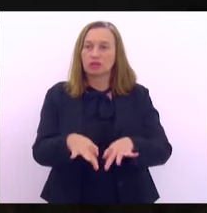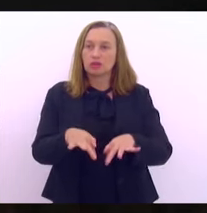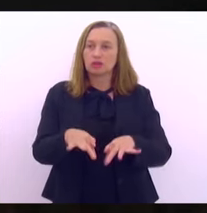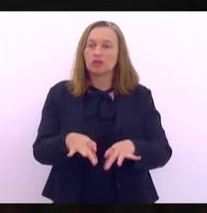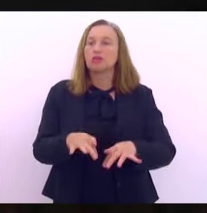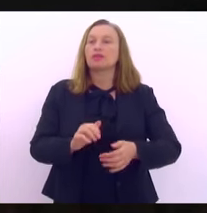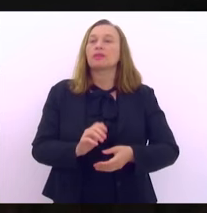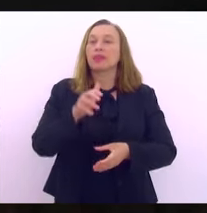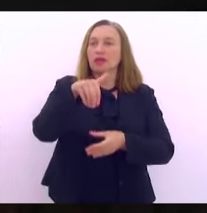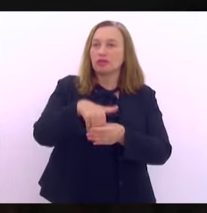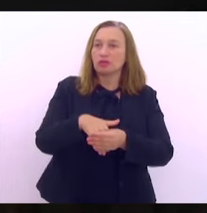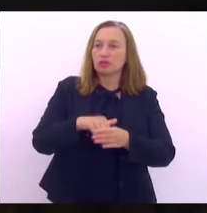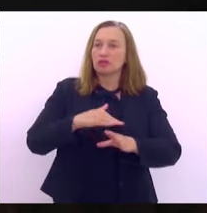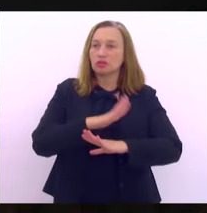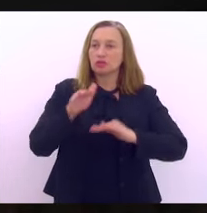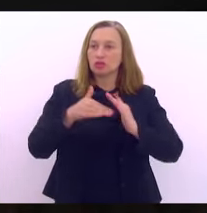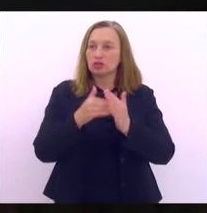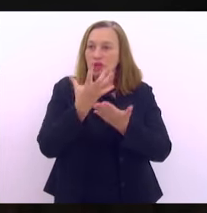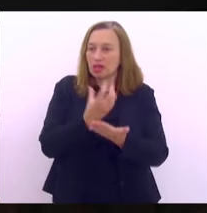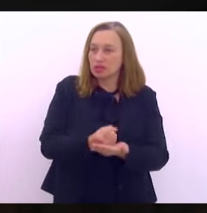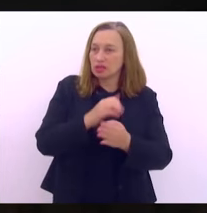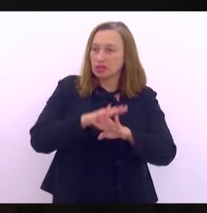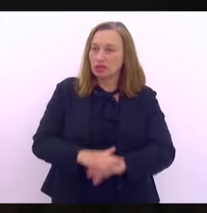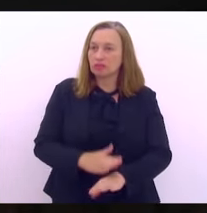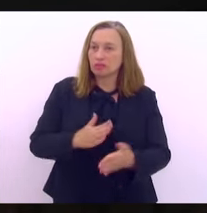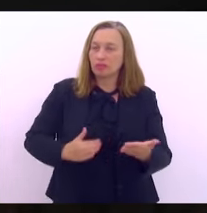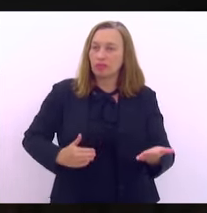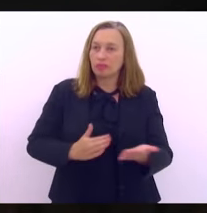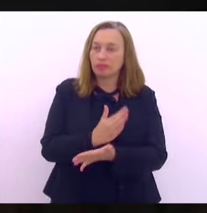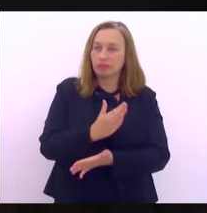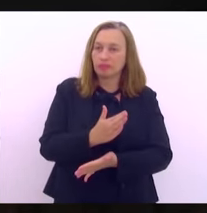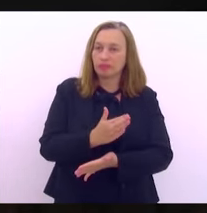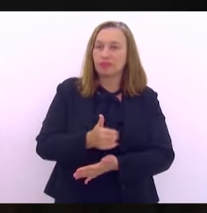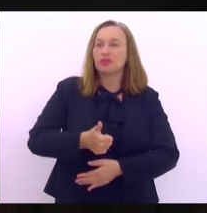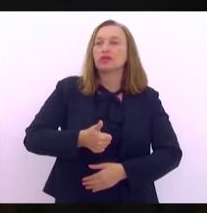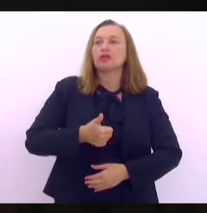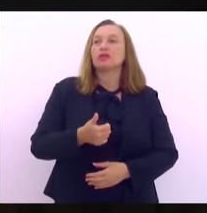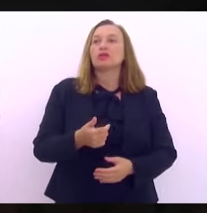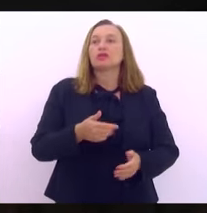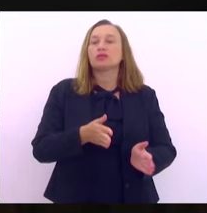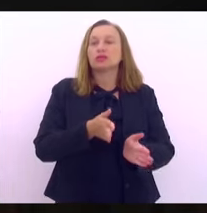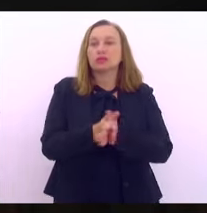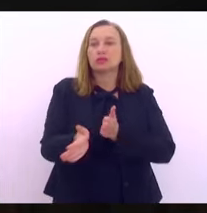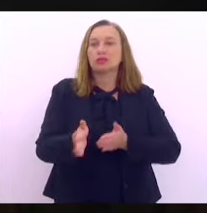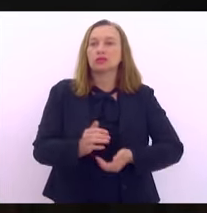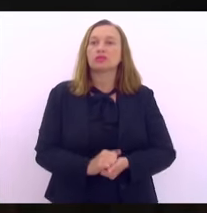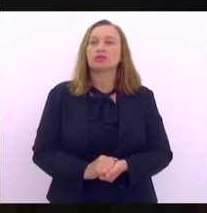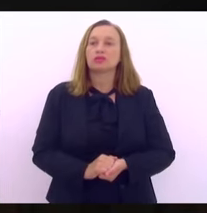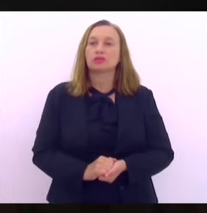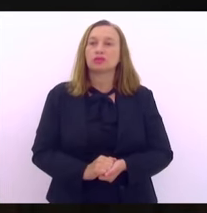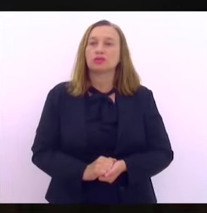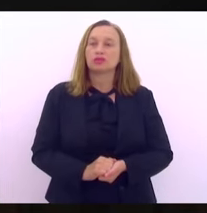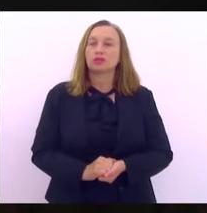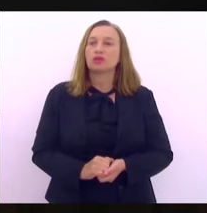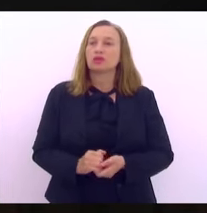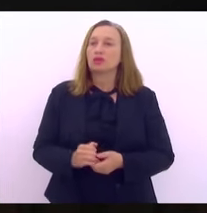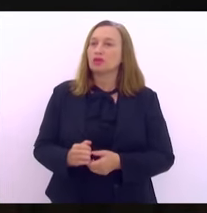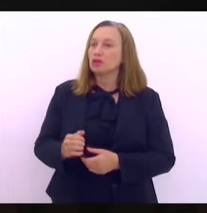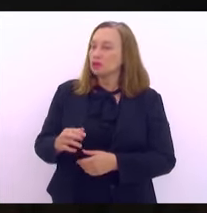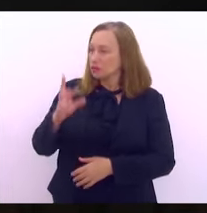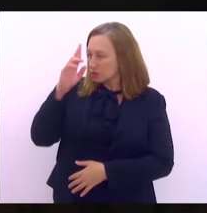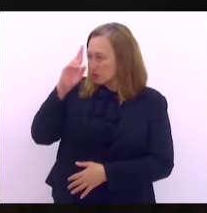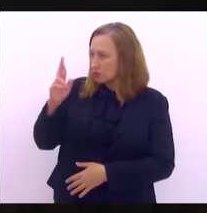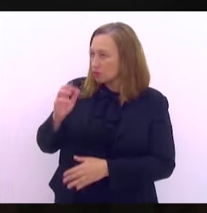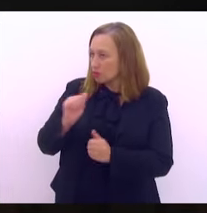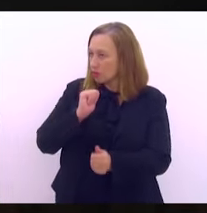discussão. Em votação, os senhores que aprovam permaneçam como estão. Aprovado, vai autógrafo. Vossa Excelência joga futebol